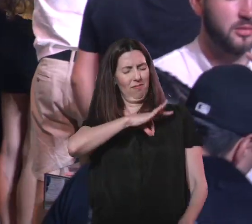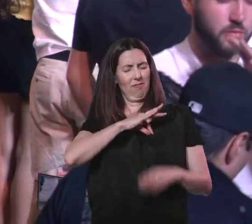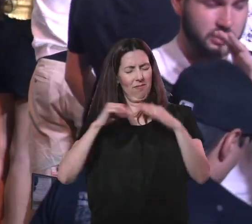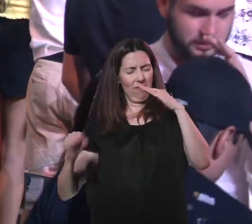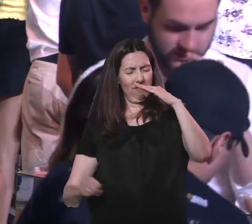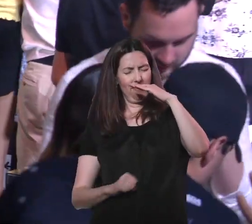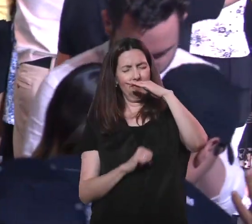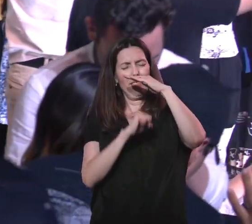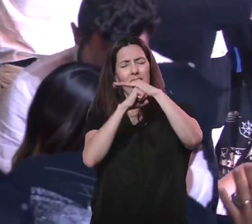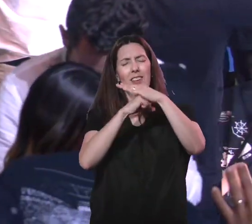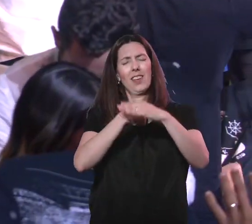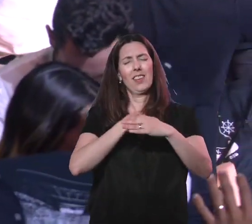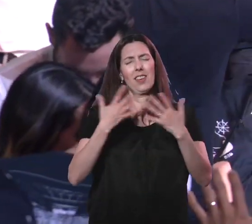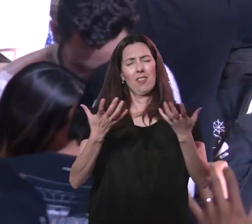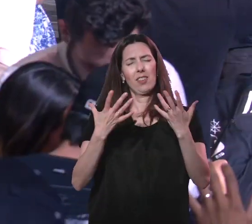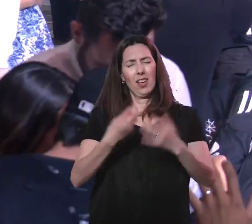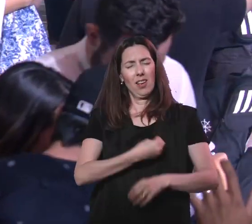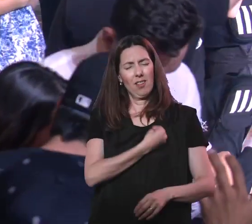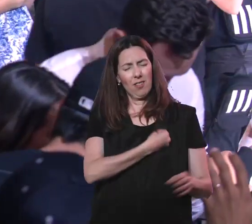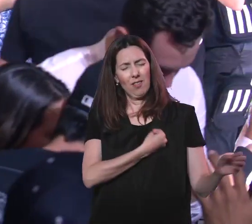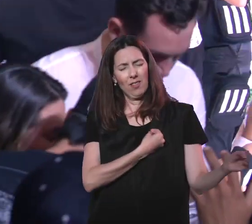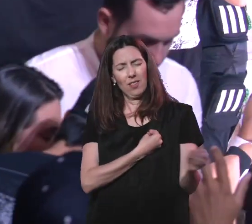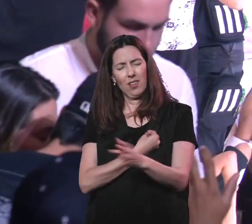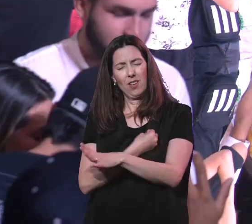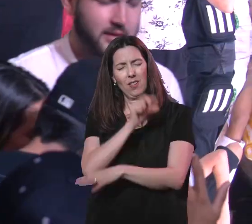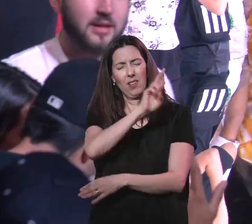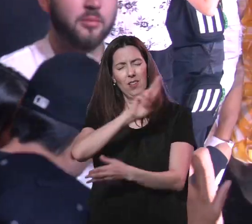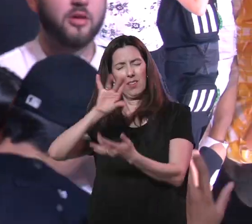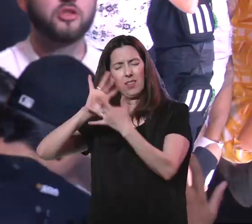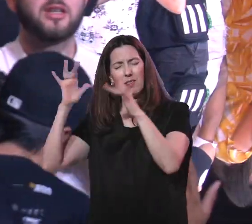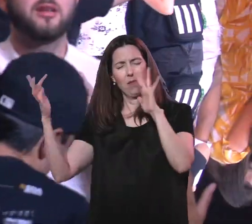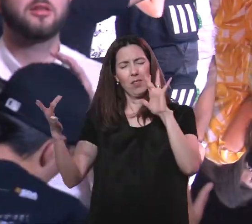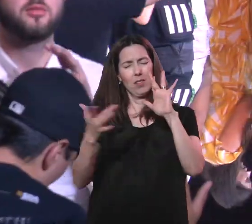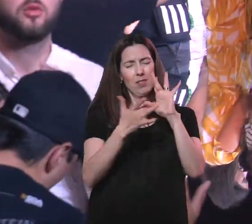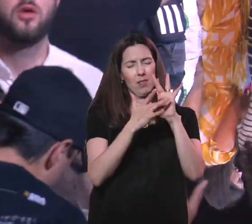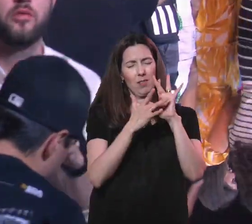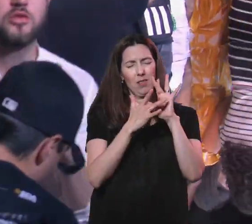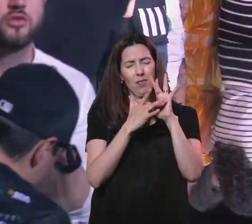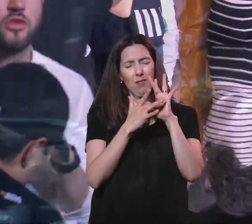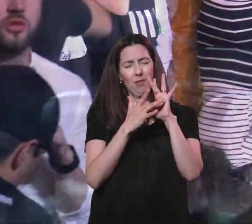me faz uma nova criatura. Em nome de Jesus.